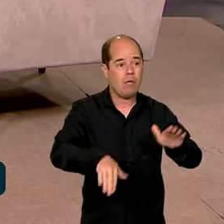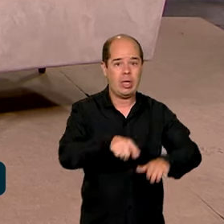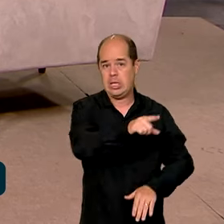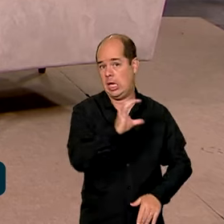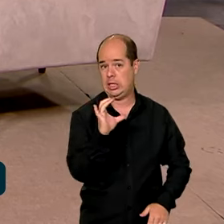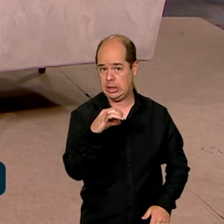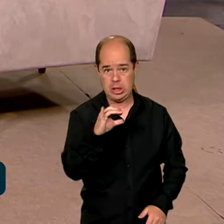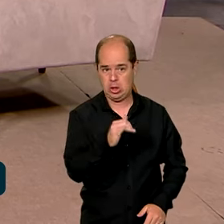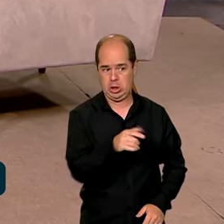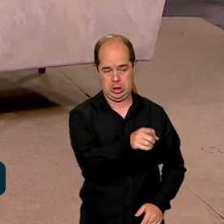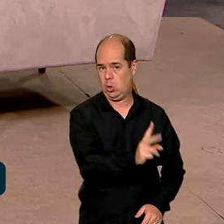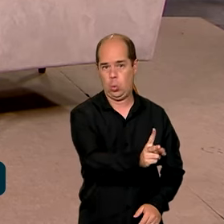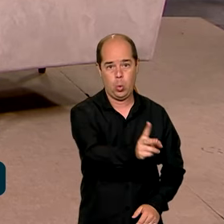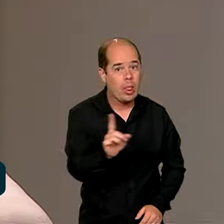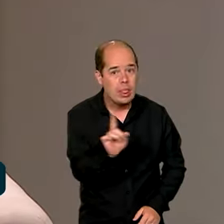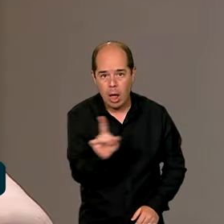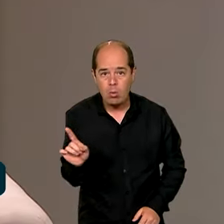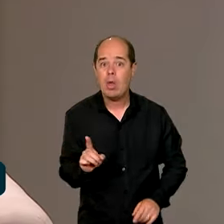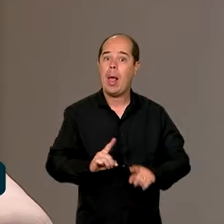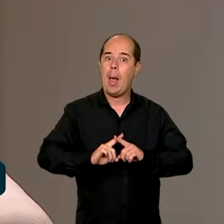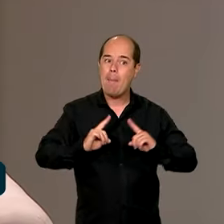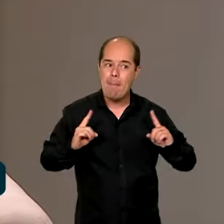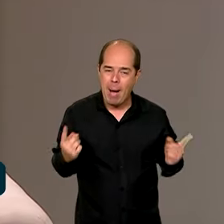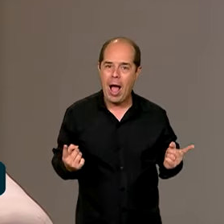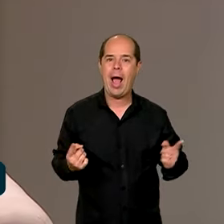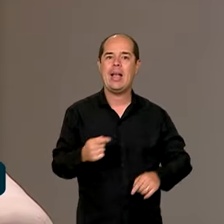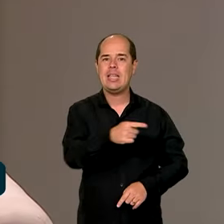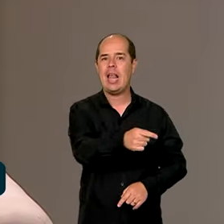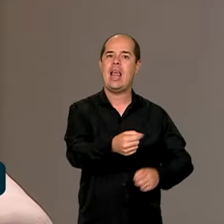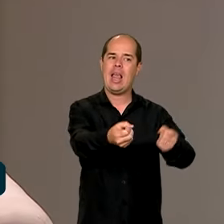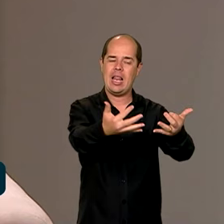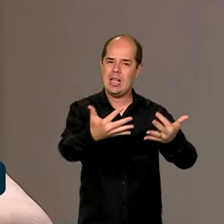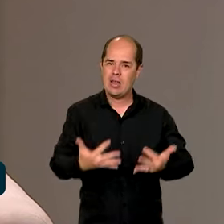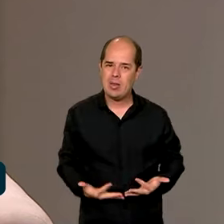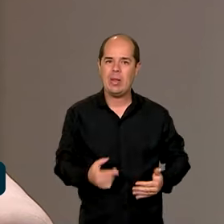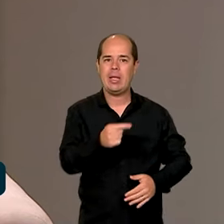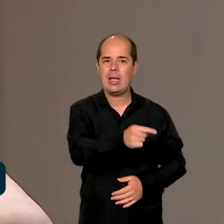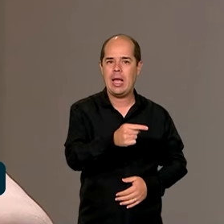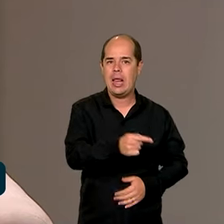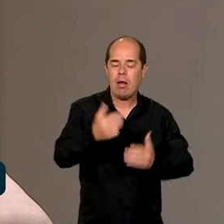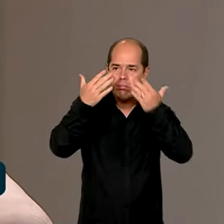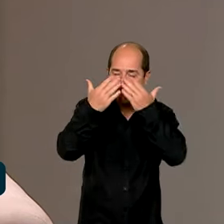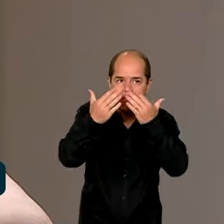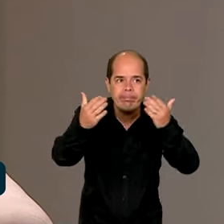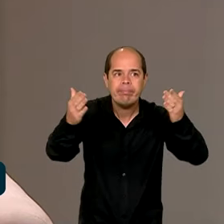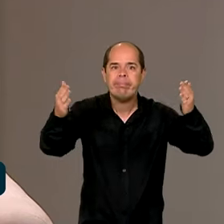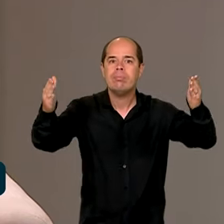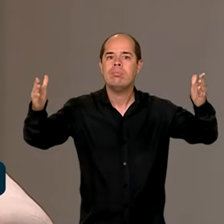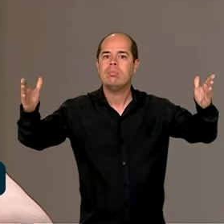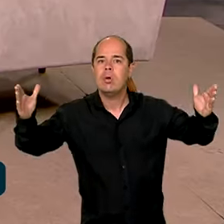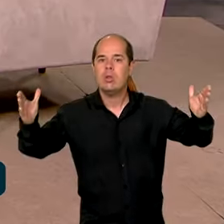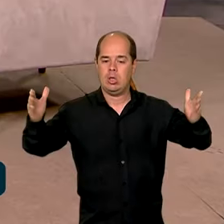todos eles dizem que a iniciação científica foi muito importante para abrir o horizonte dele, para aprender a trabalhar fora dos